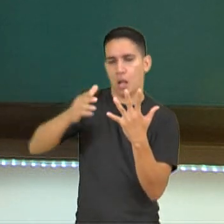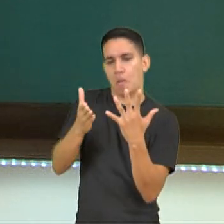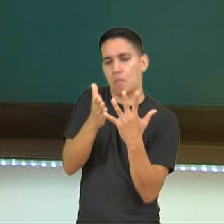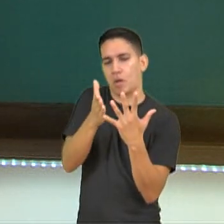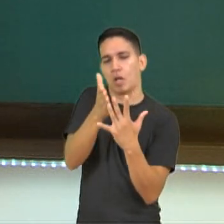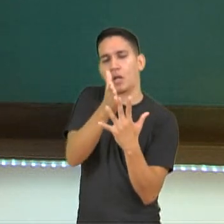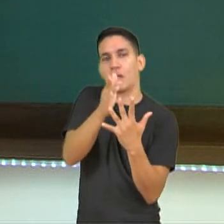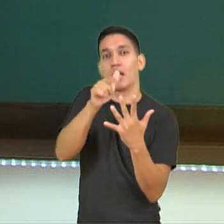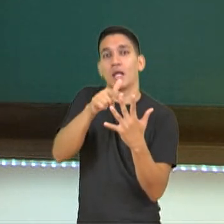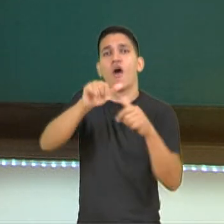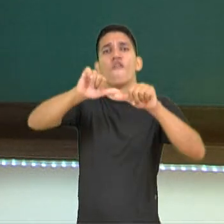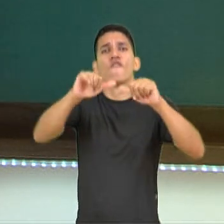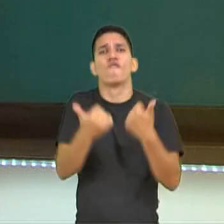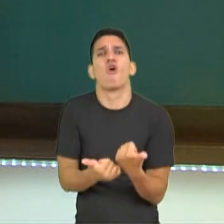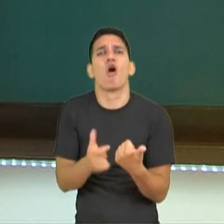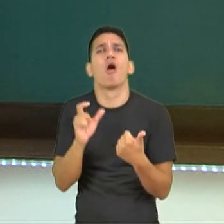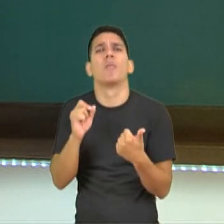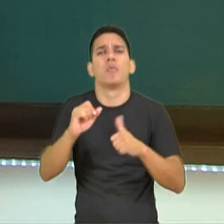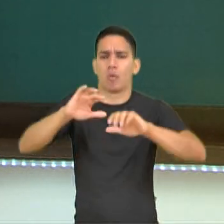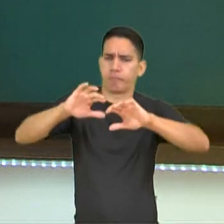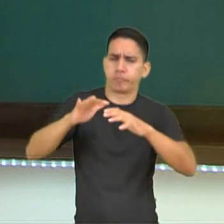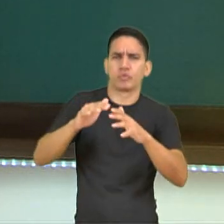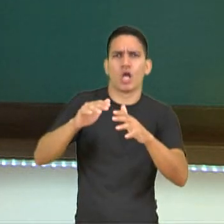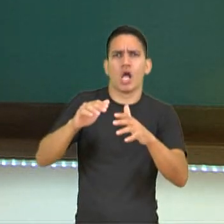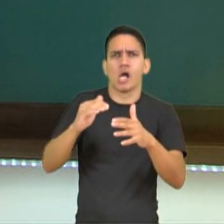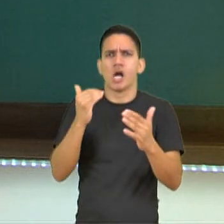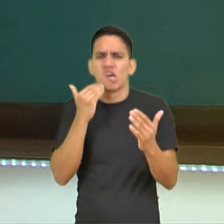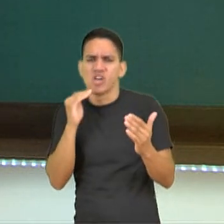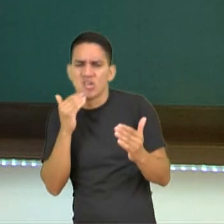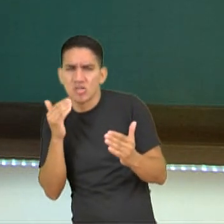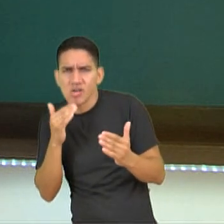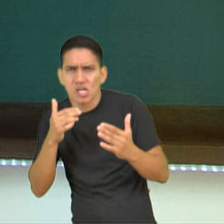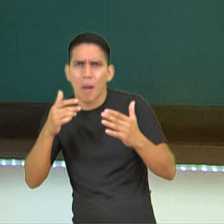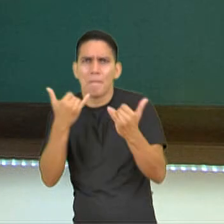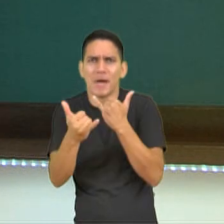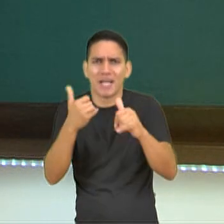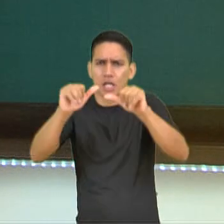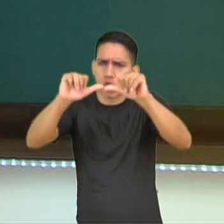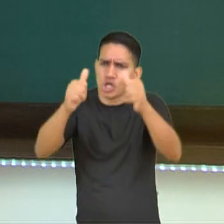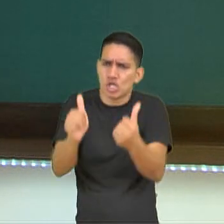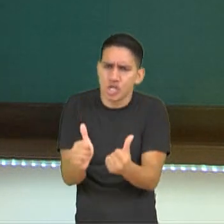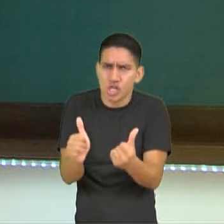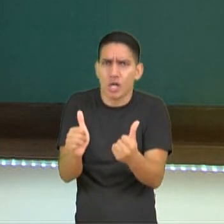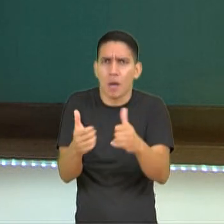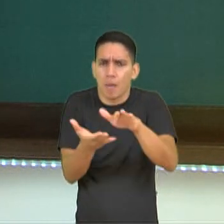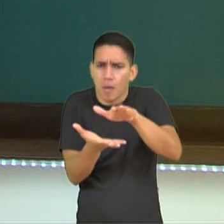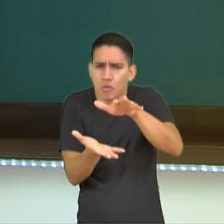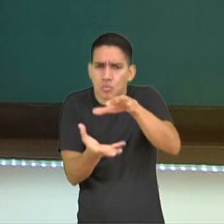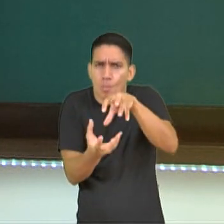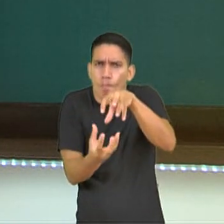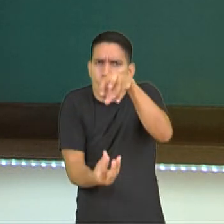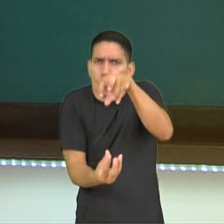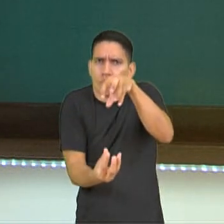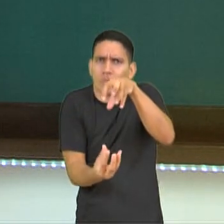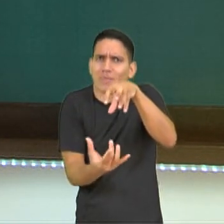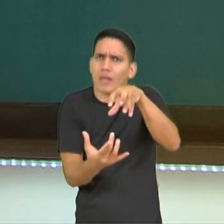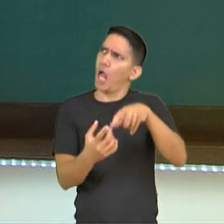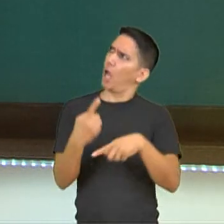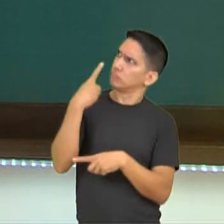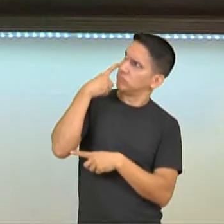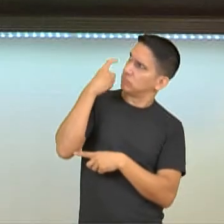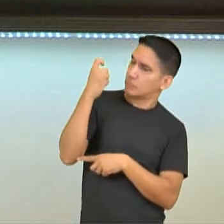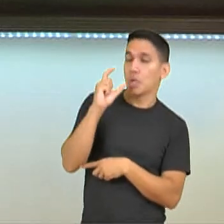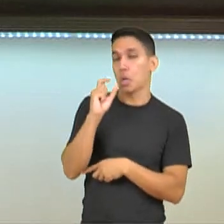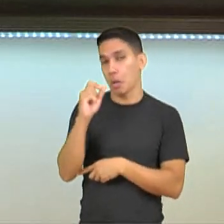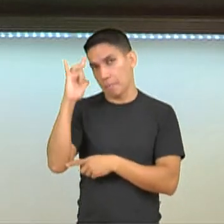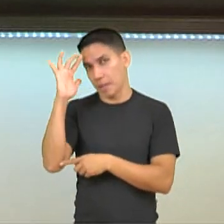forma de geóide, sendo de superfície regular, arredondado e achatado nos polos. Então é interessante a gente pensar